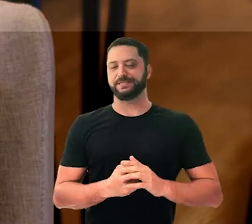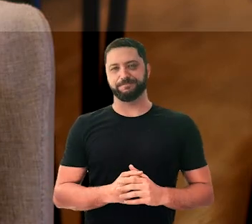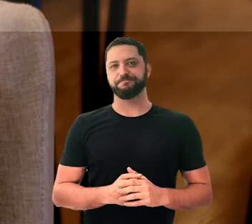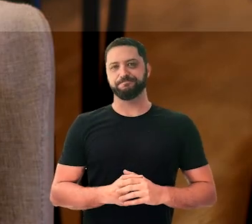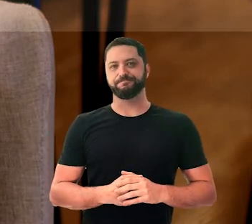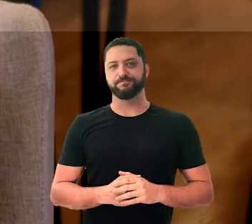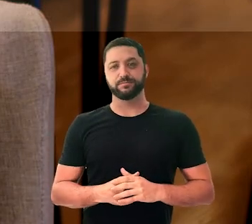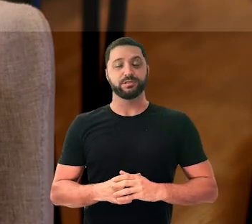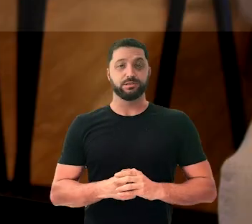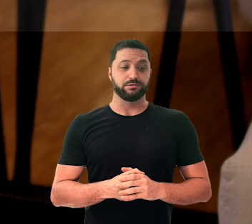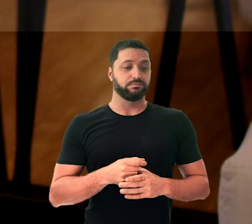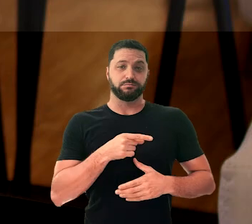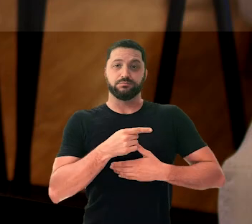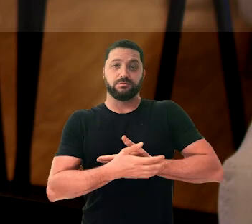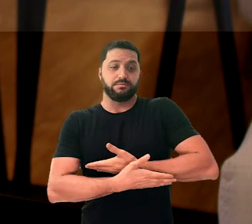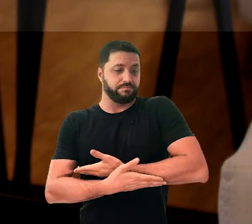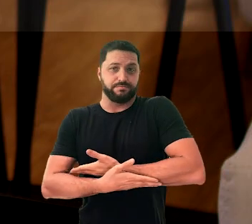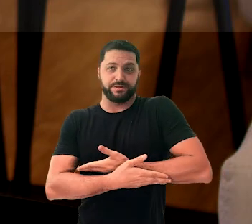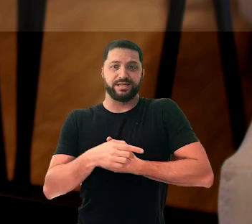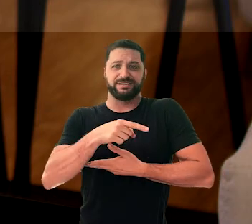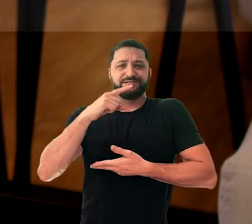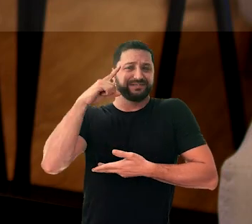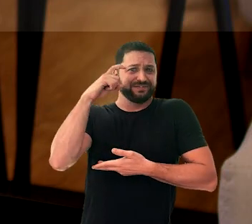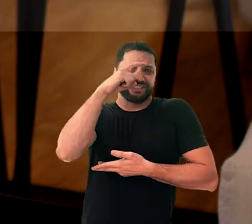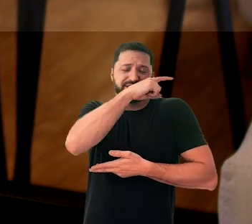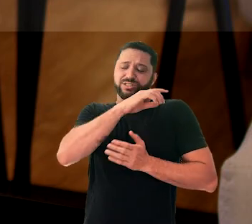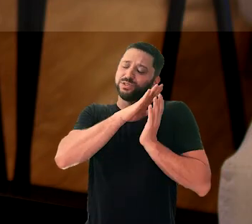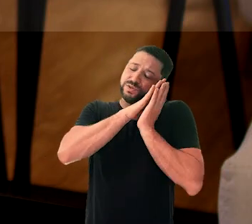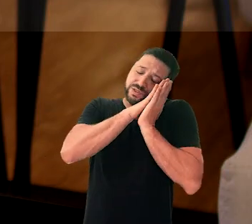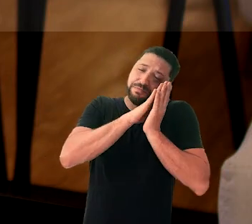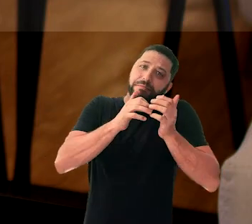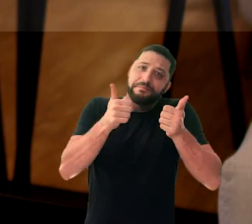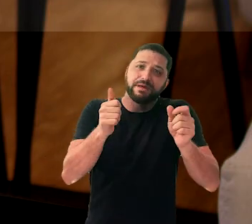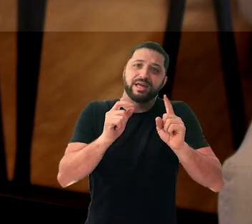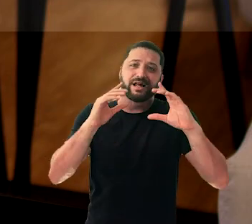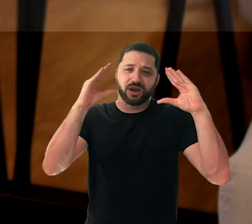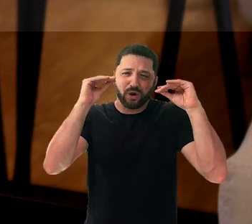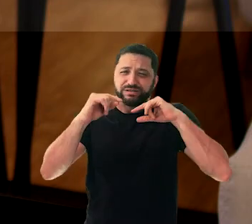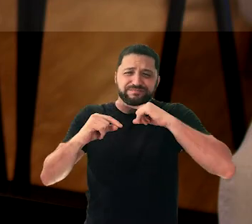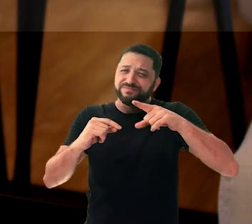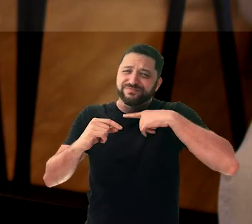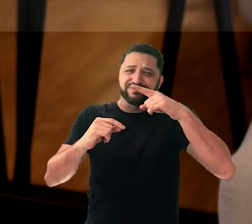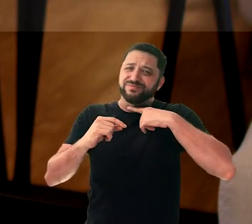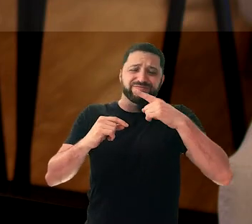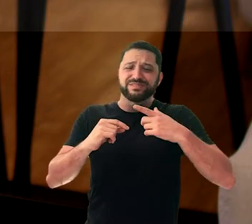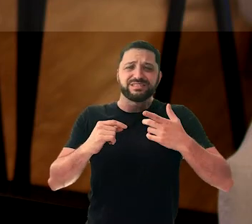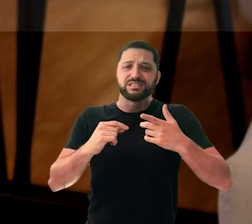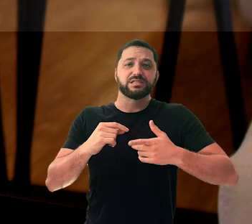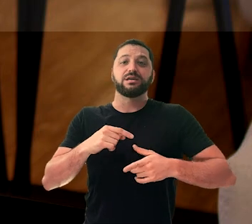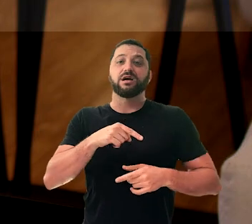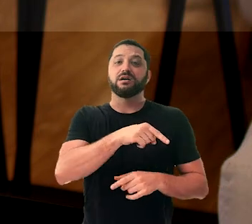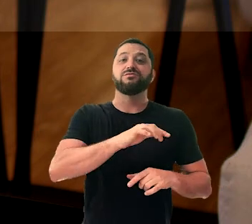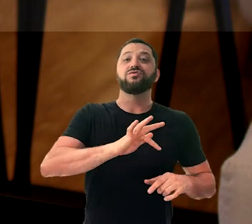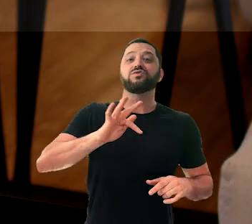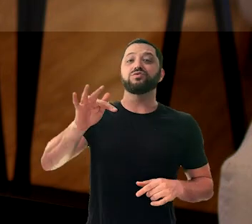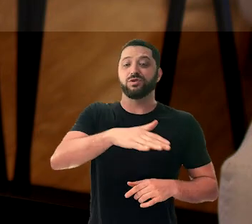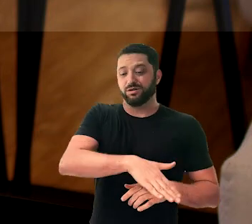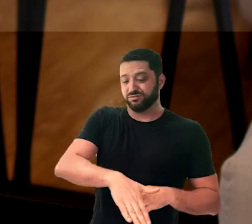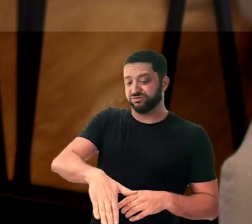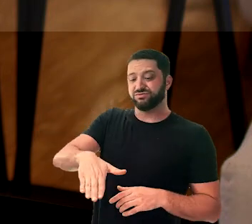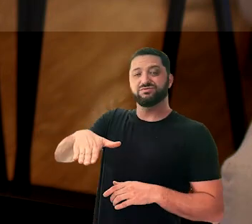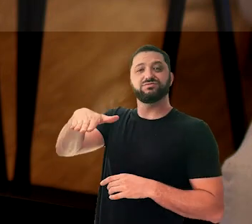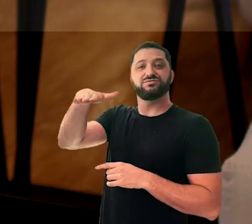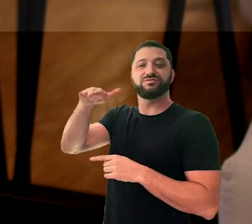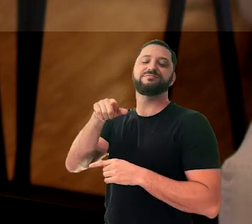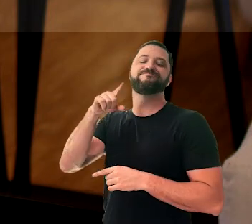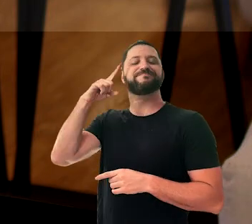um descanso adequado. A criança que tem dificuldade para dormir à noite, ou o bebê que tem dificuldade para dormir à noite, ele tende a ser um